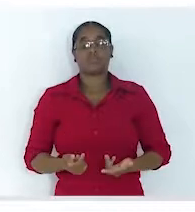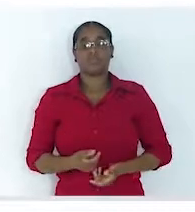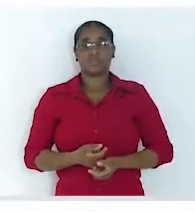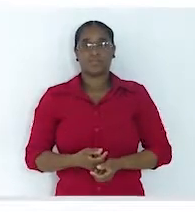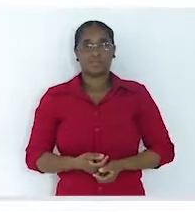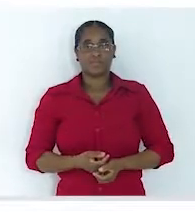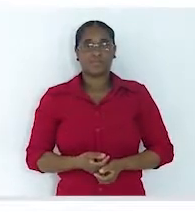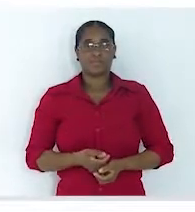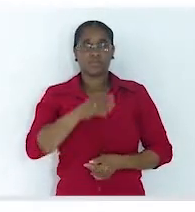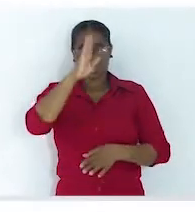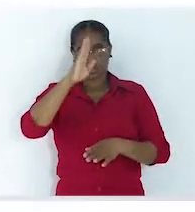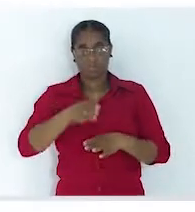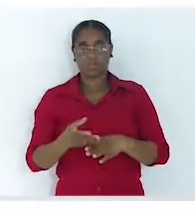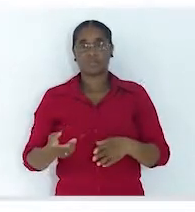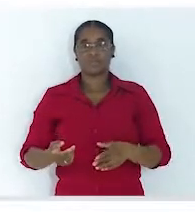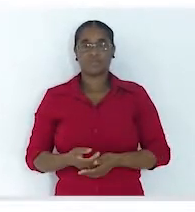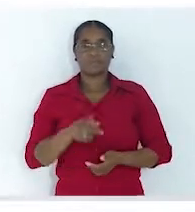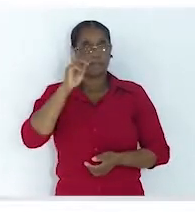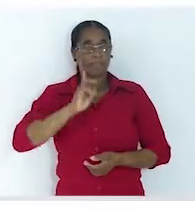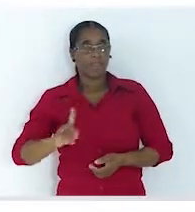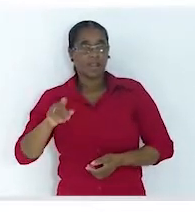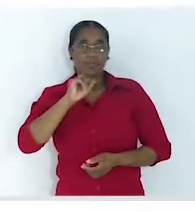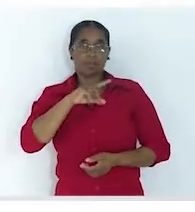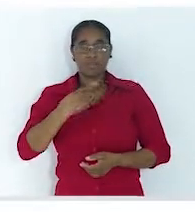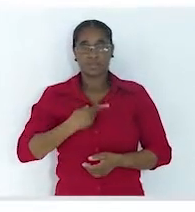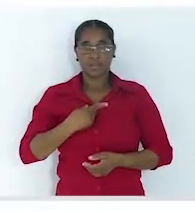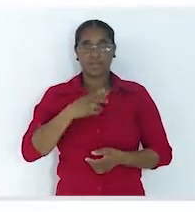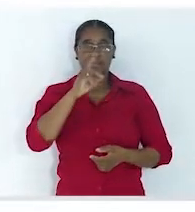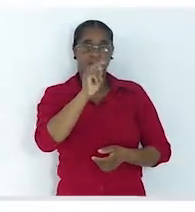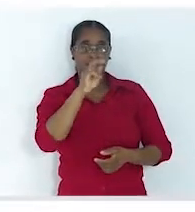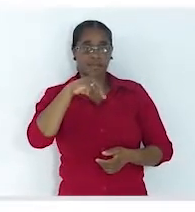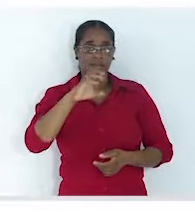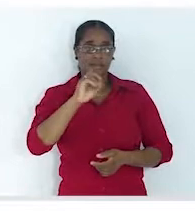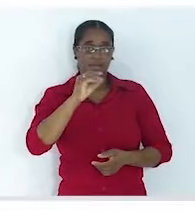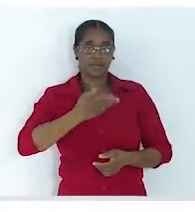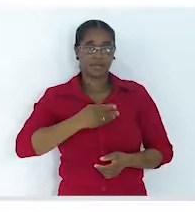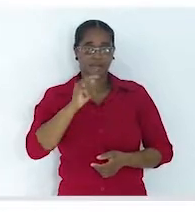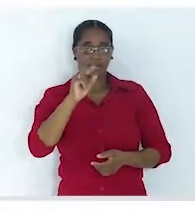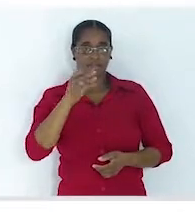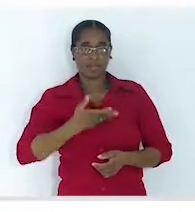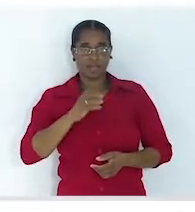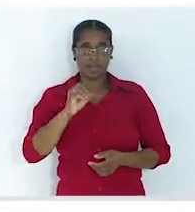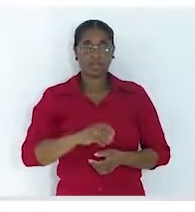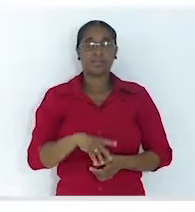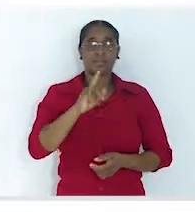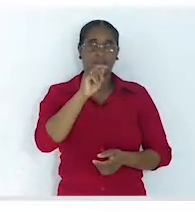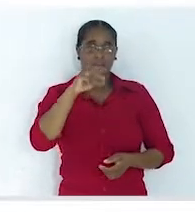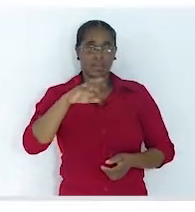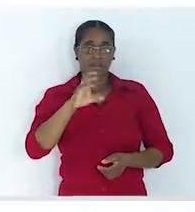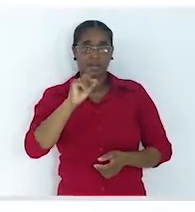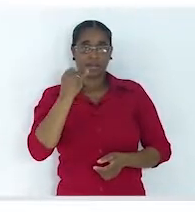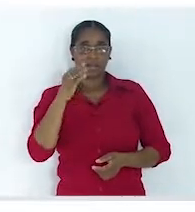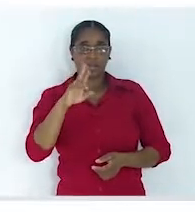dos acontecimentos. Ela pode ser encadeada, pode ser encaixada ou pode ser